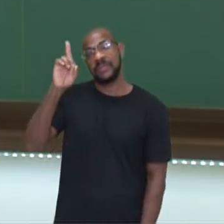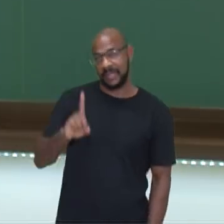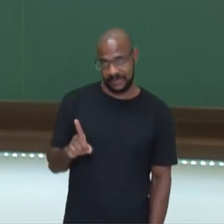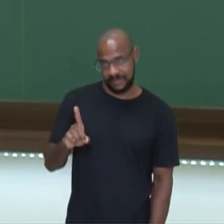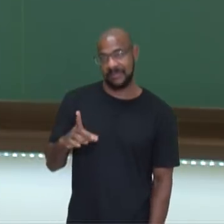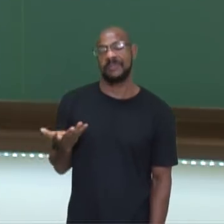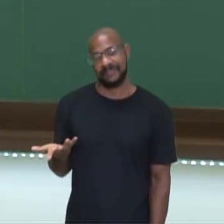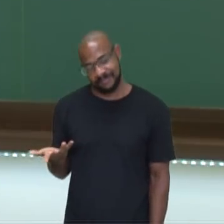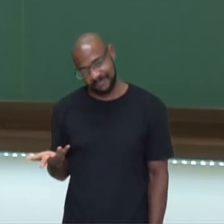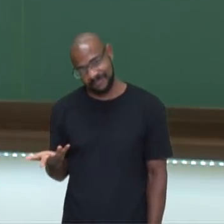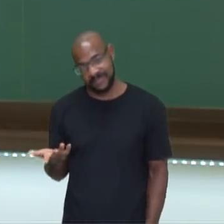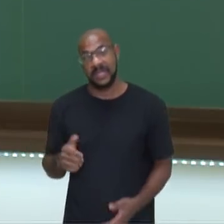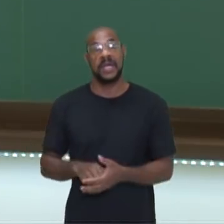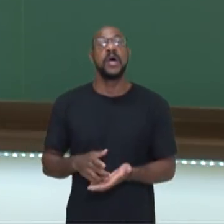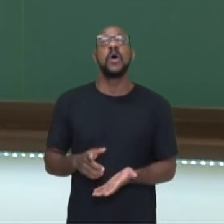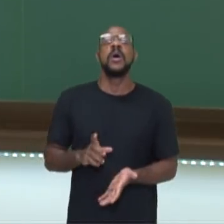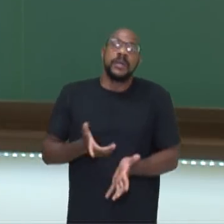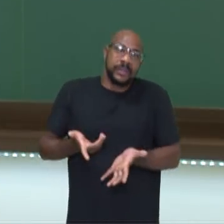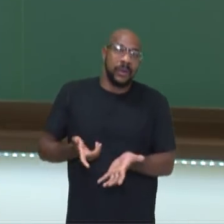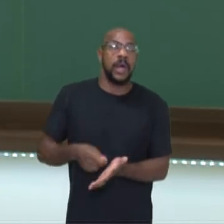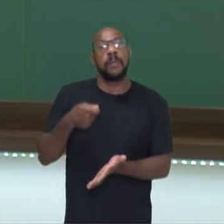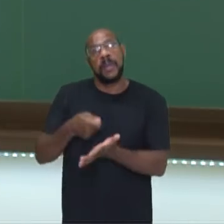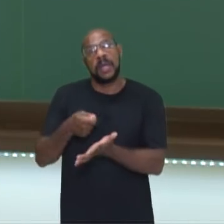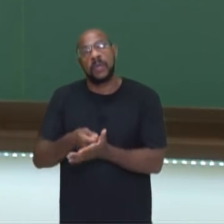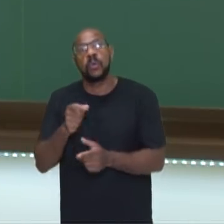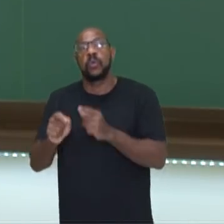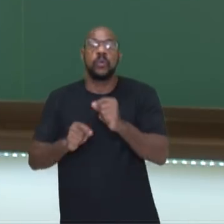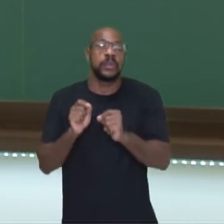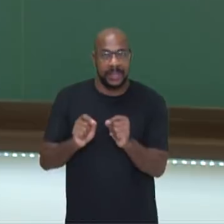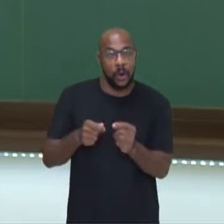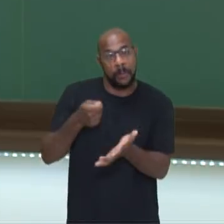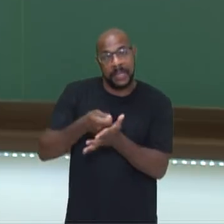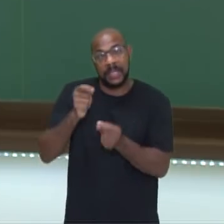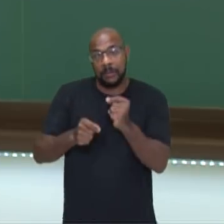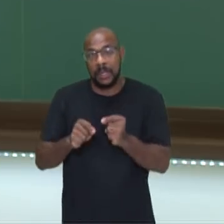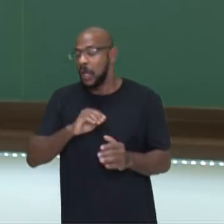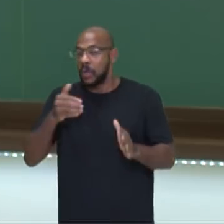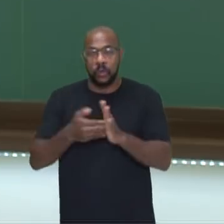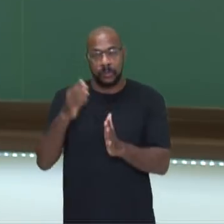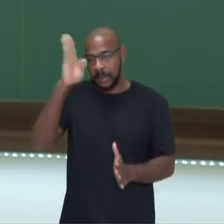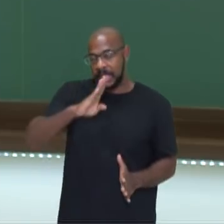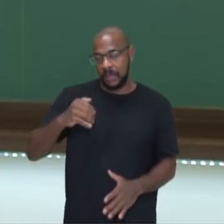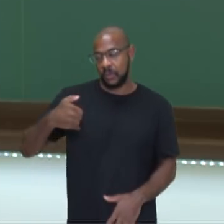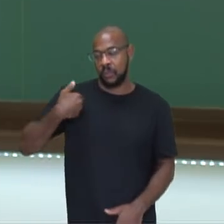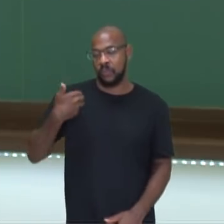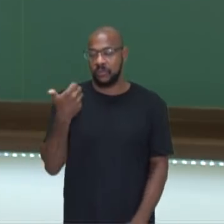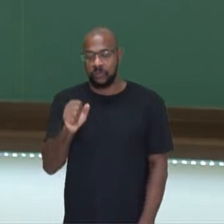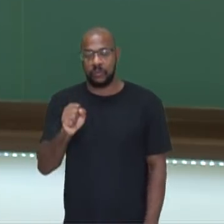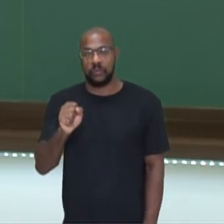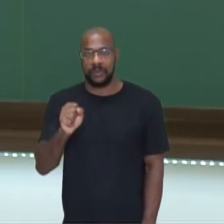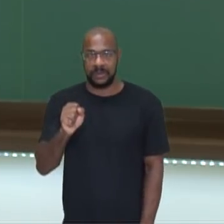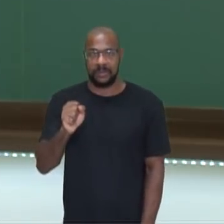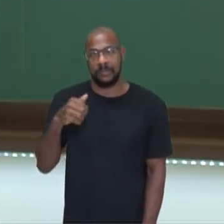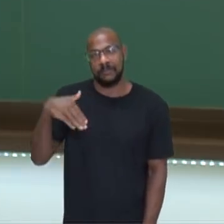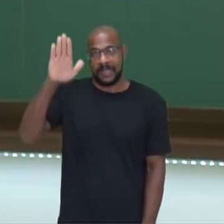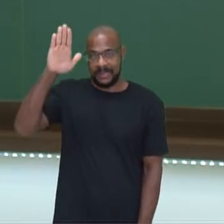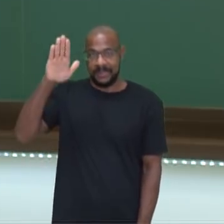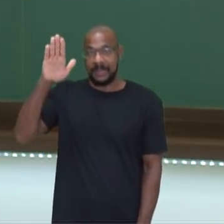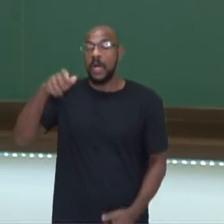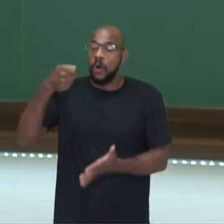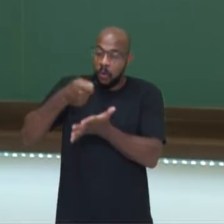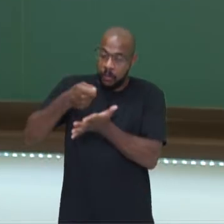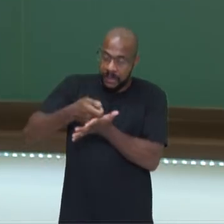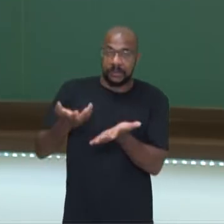dever é para todos os brasileiros com 18 anos ou mais. É obrigatório. Mas o direito já com 16 anos,